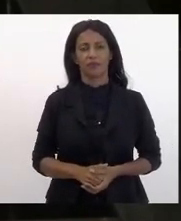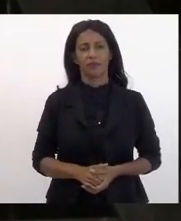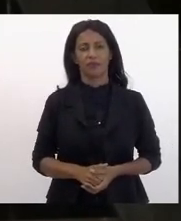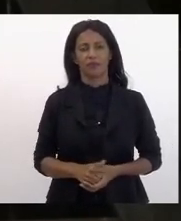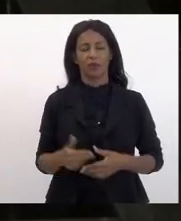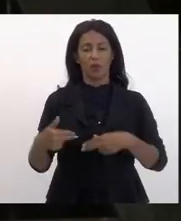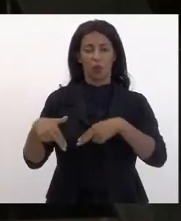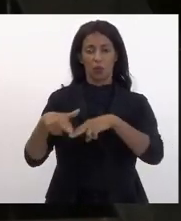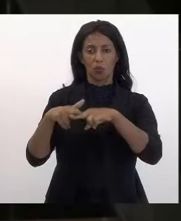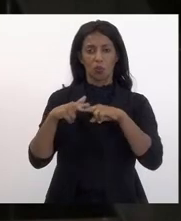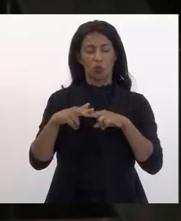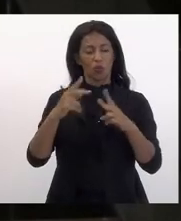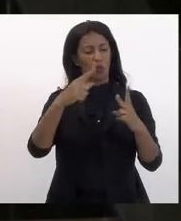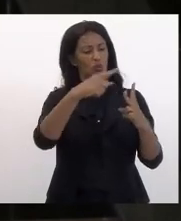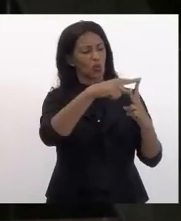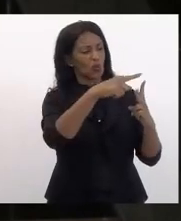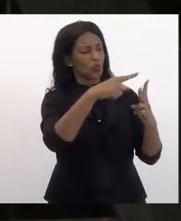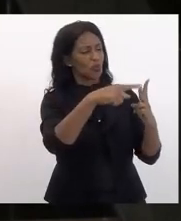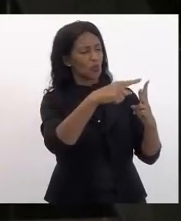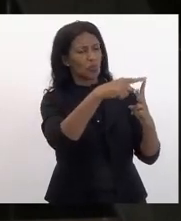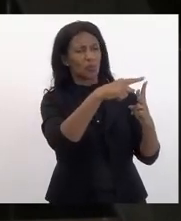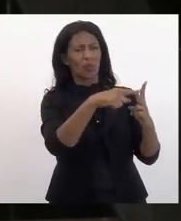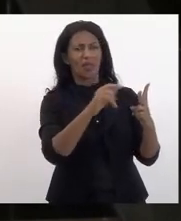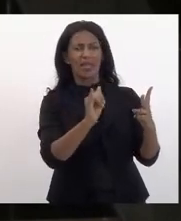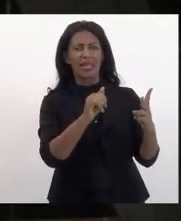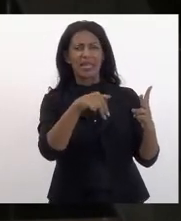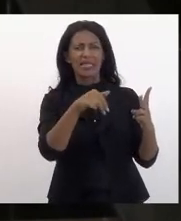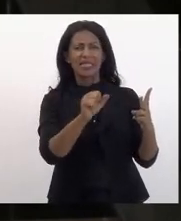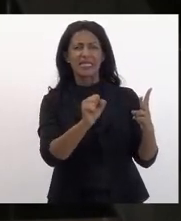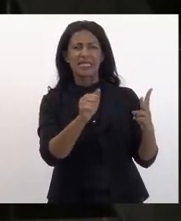por esses dois insanos que estão à frente